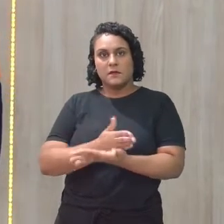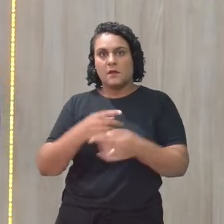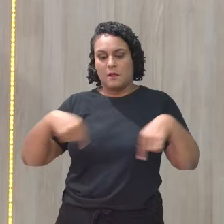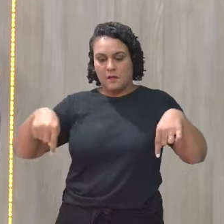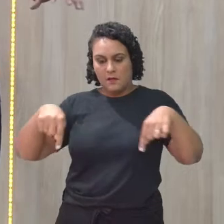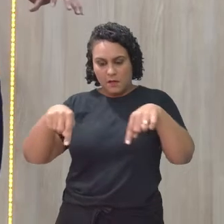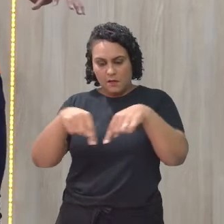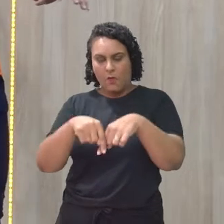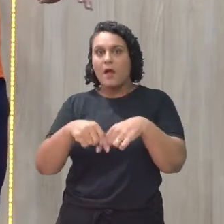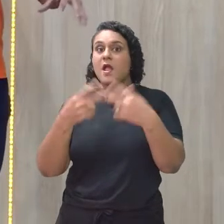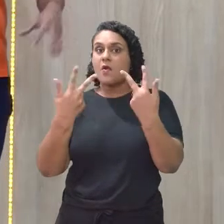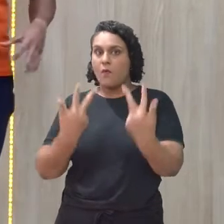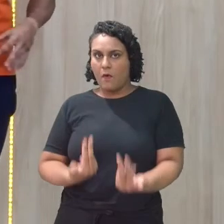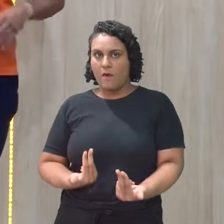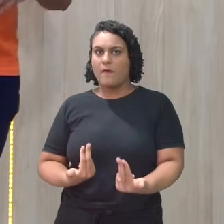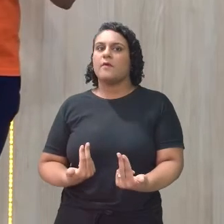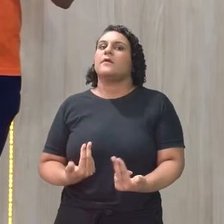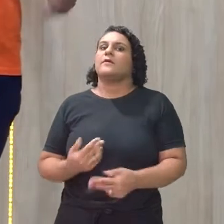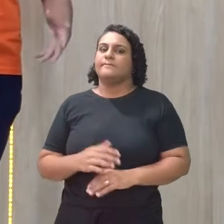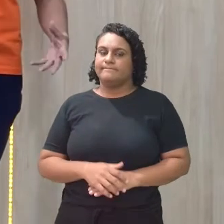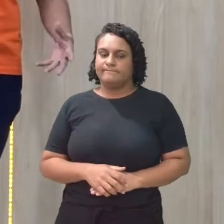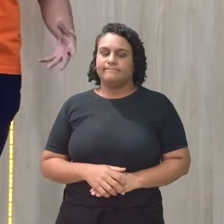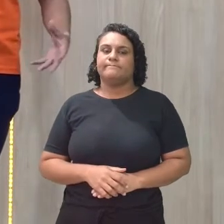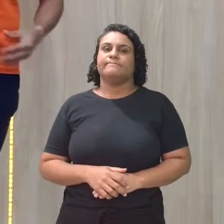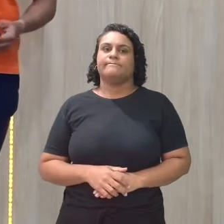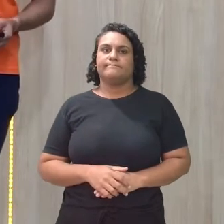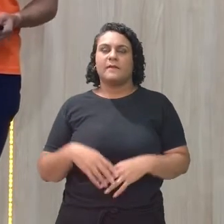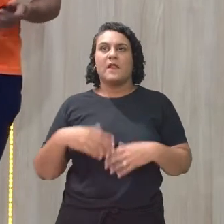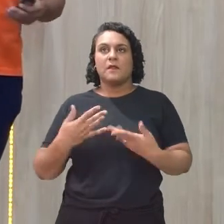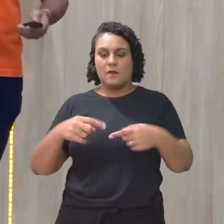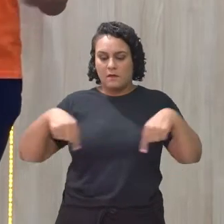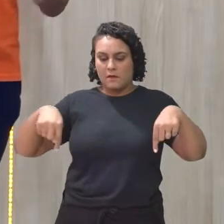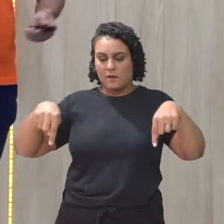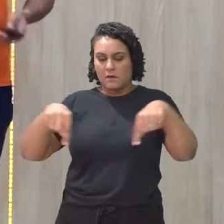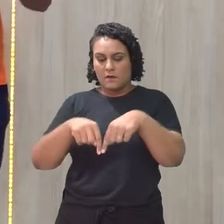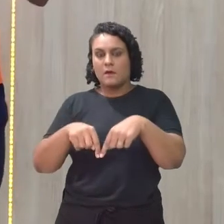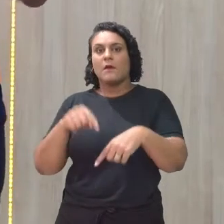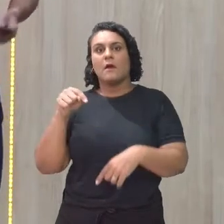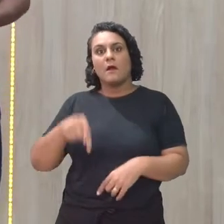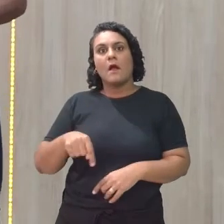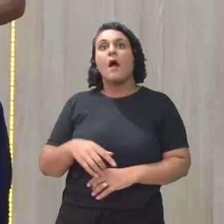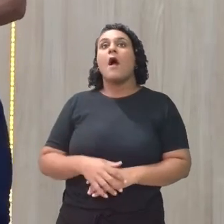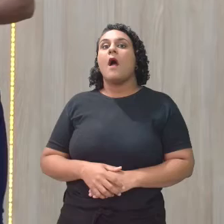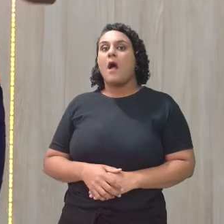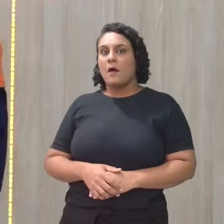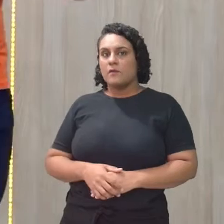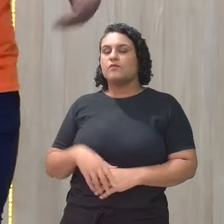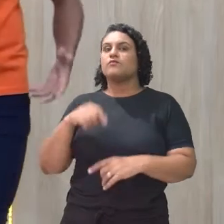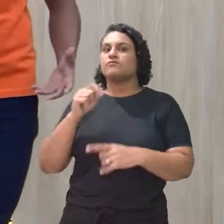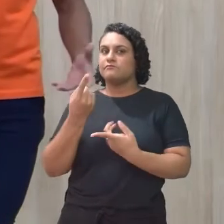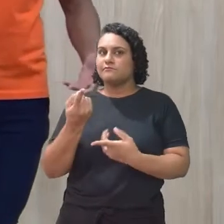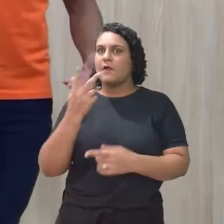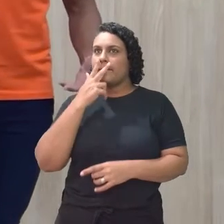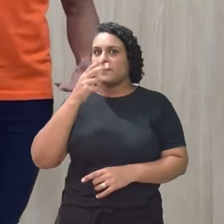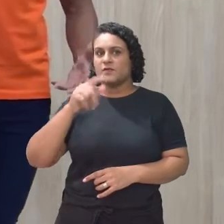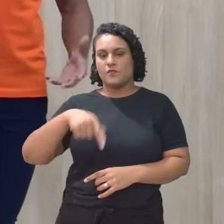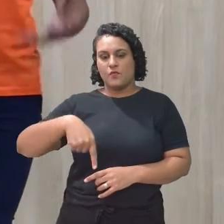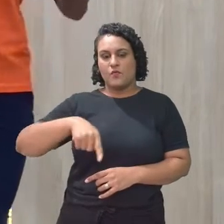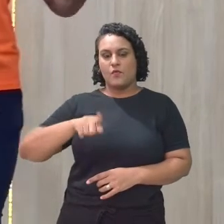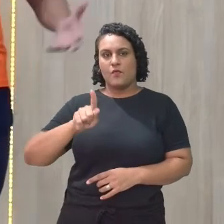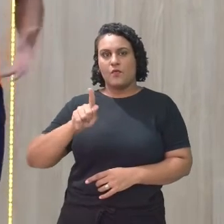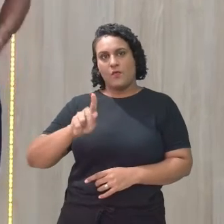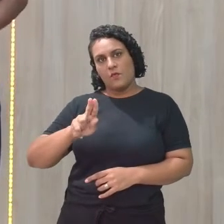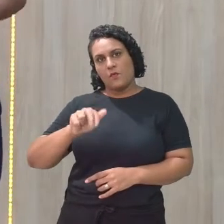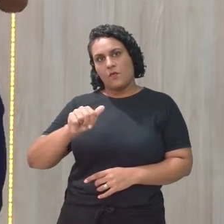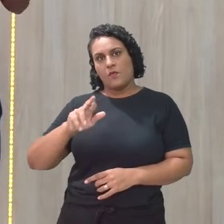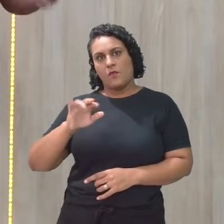E uma dessas partes era onde as pessoas dormiam, né? Então eles chamaram aquele pedacinho lá de 1/4, tá? Hoje